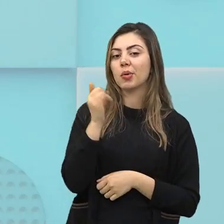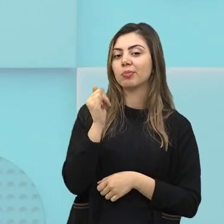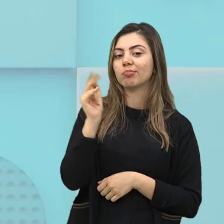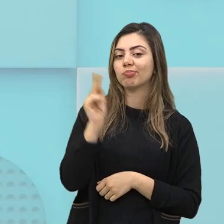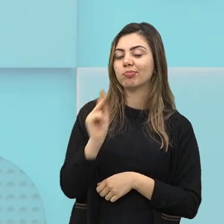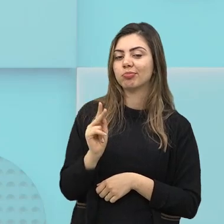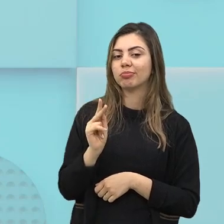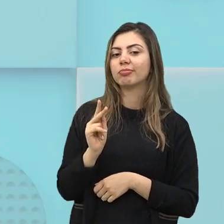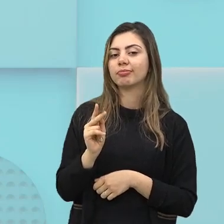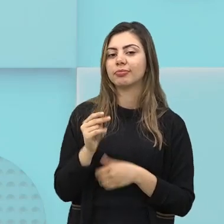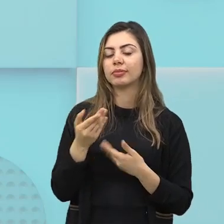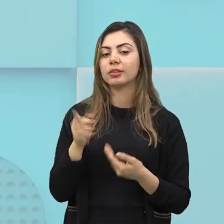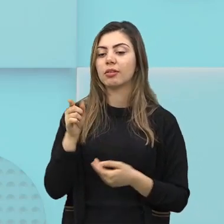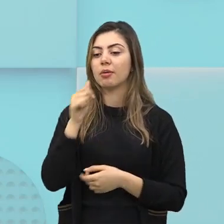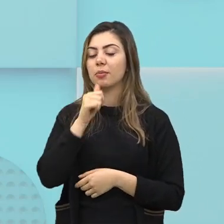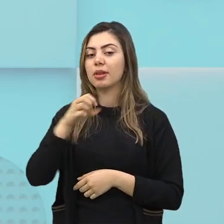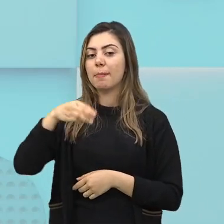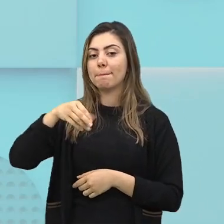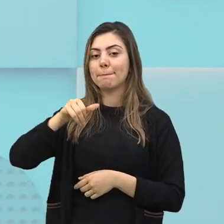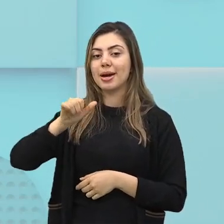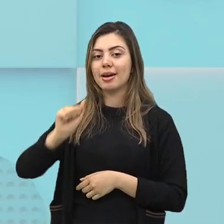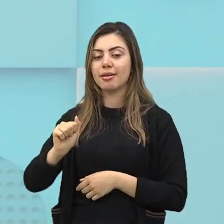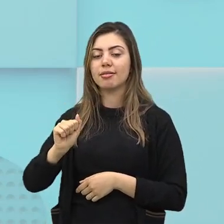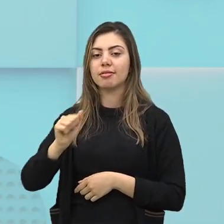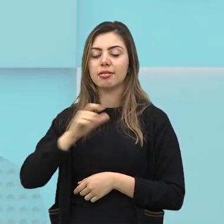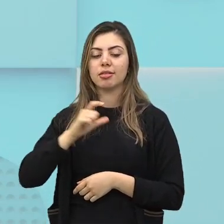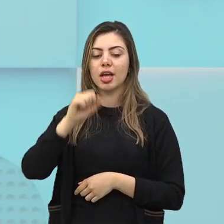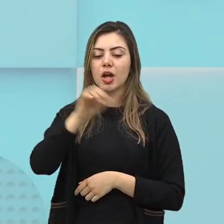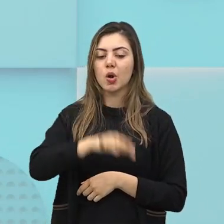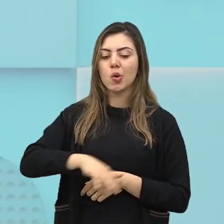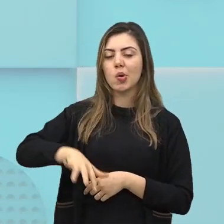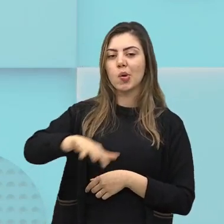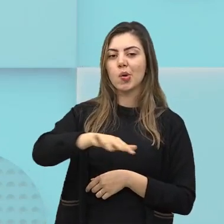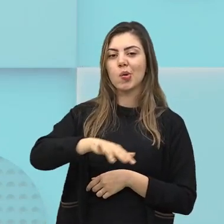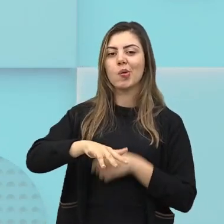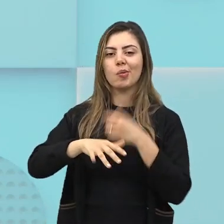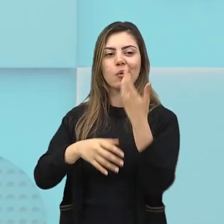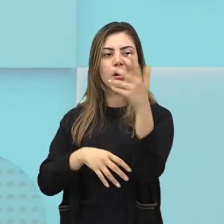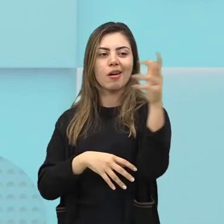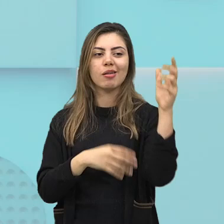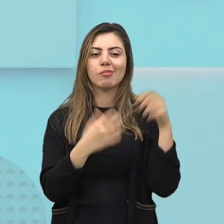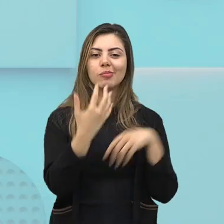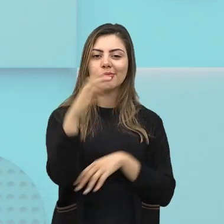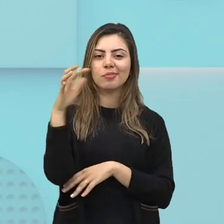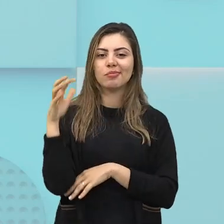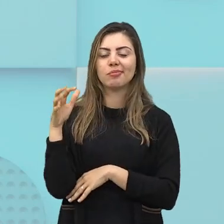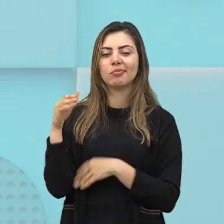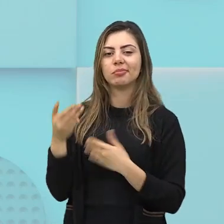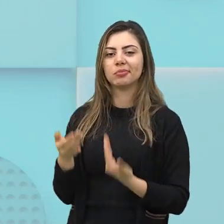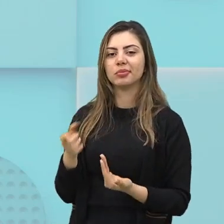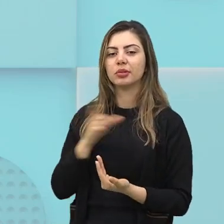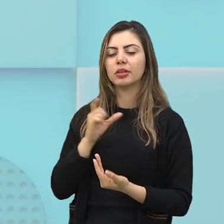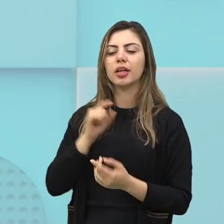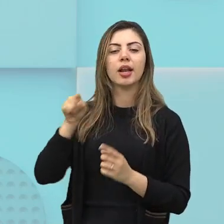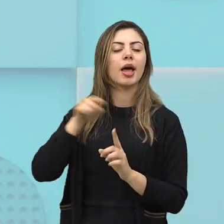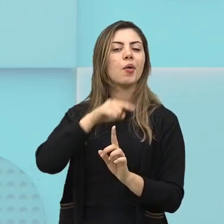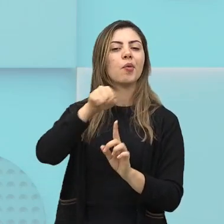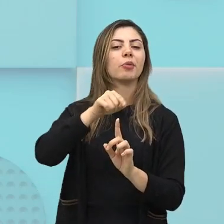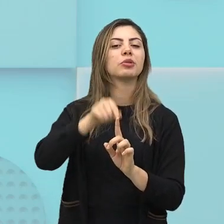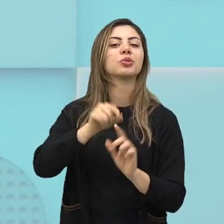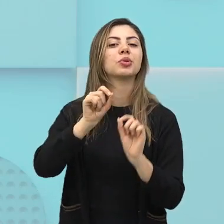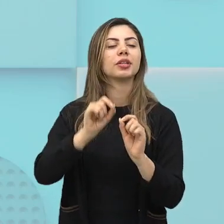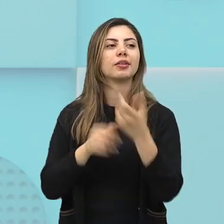personagem principal, Maia, está nesse espaço da Amazônia e ela tem, né, essa missão de cuidar